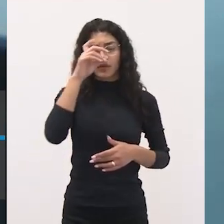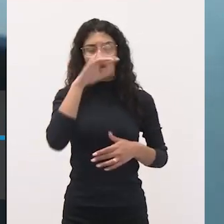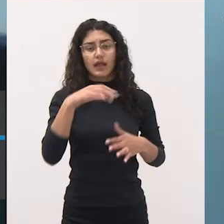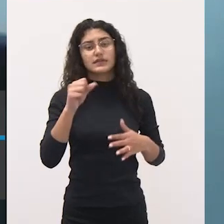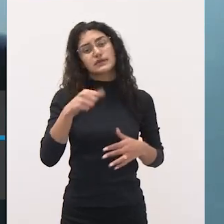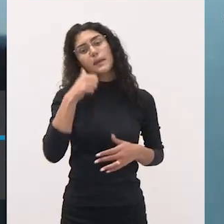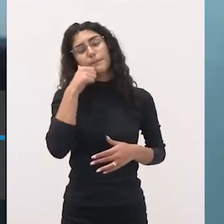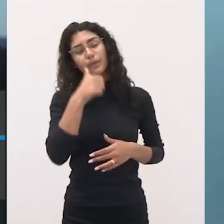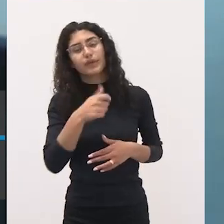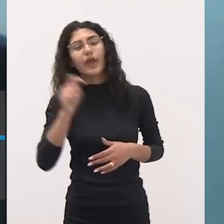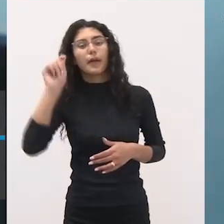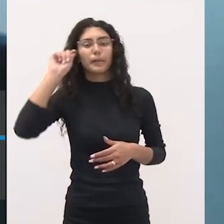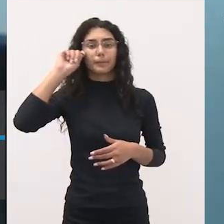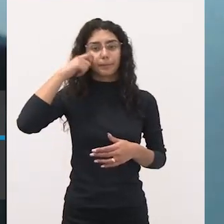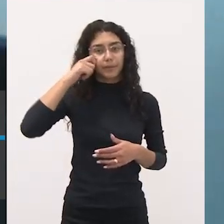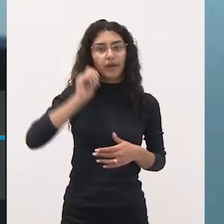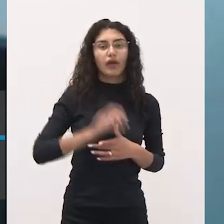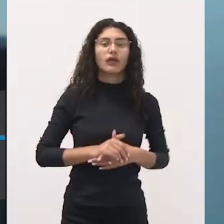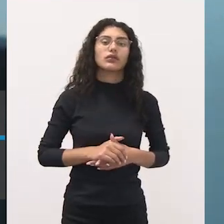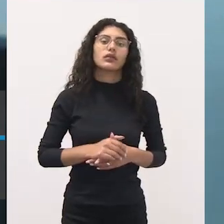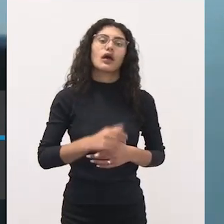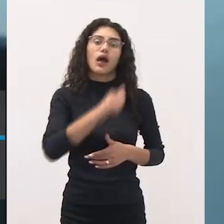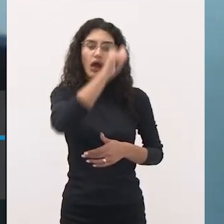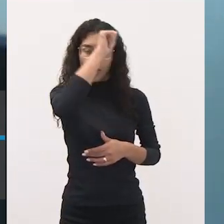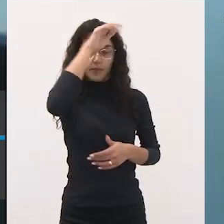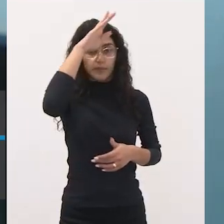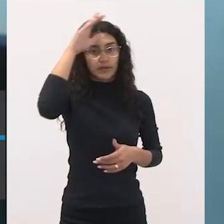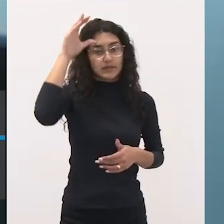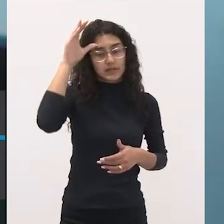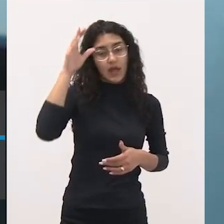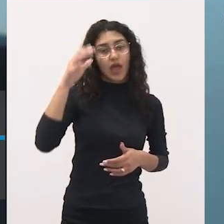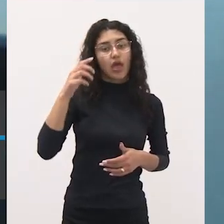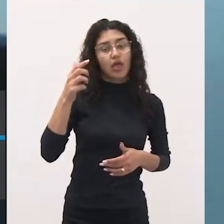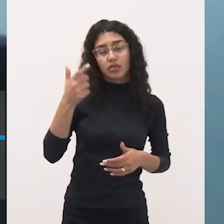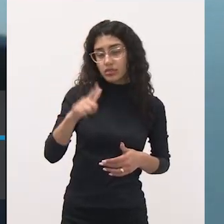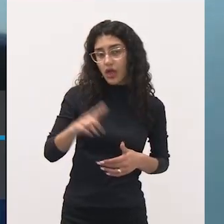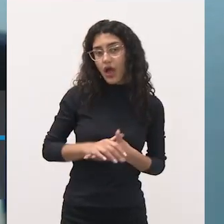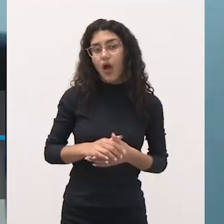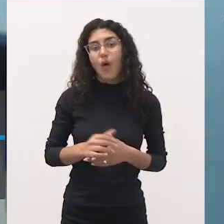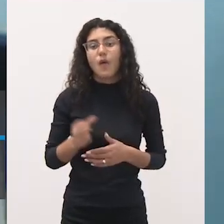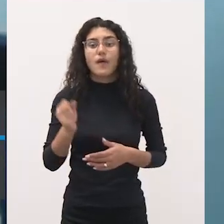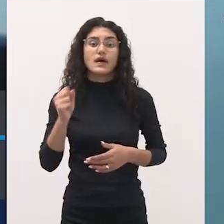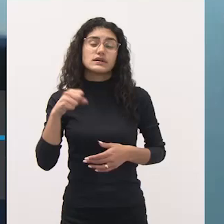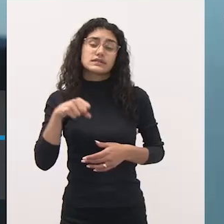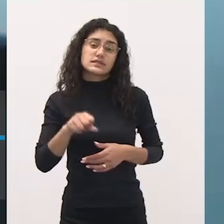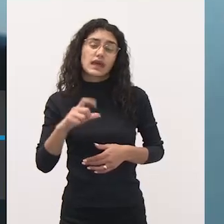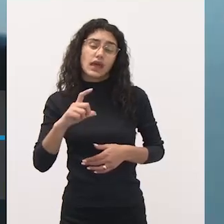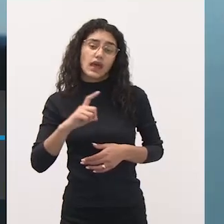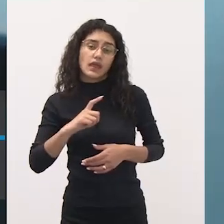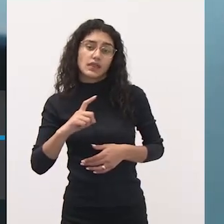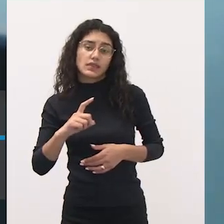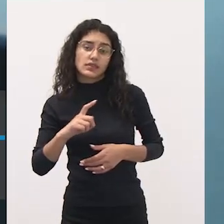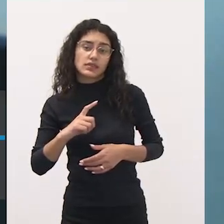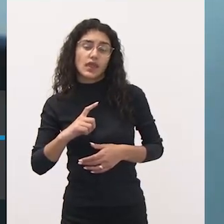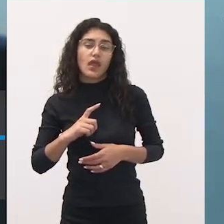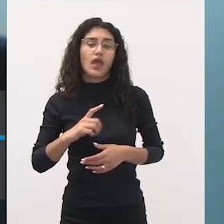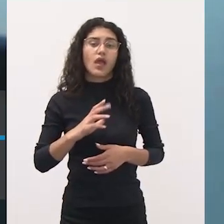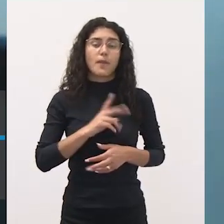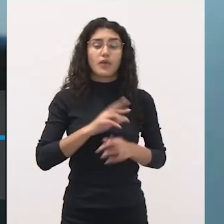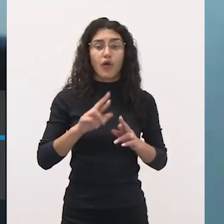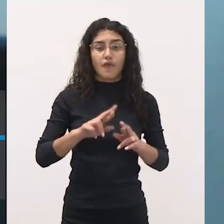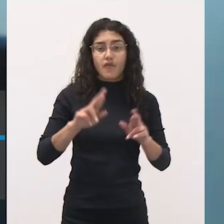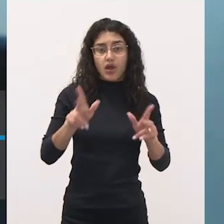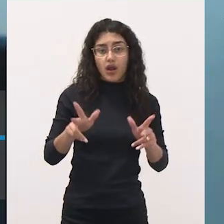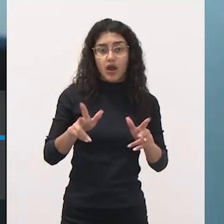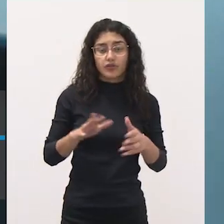se você é negra, se você é analfabeto, se você tem uma orientação sexual ou afetiva, você